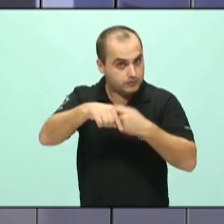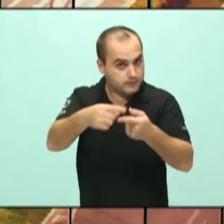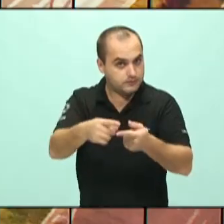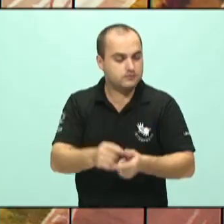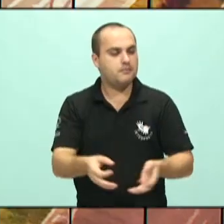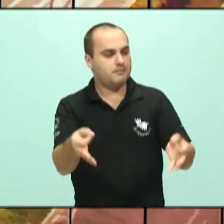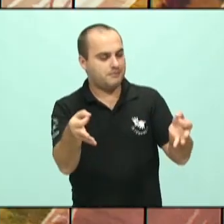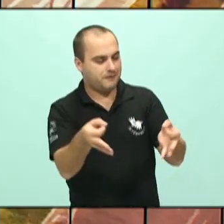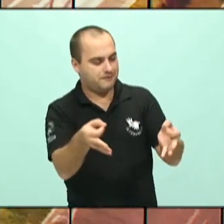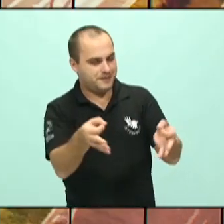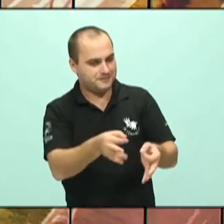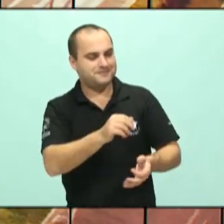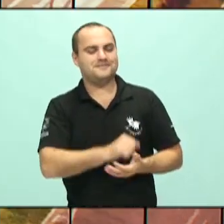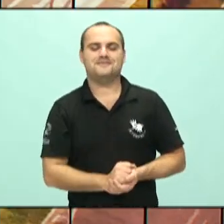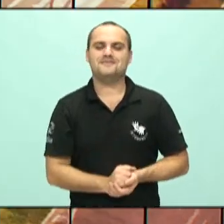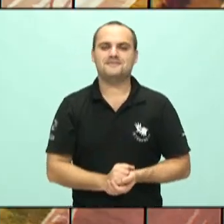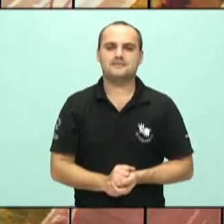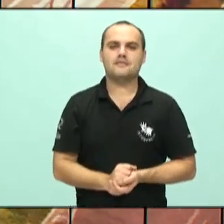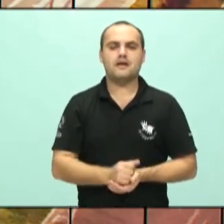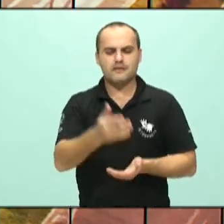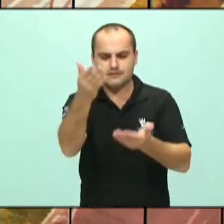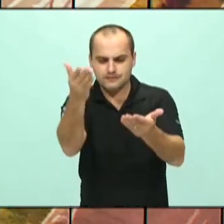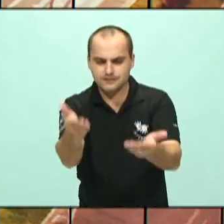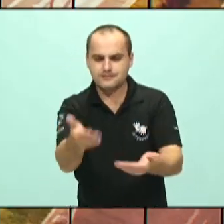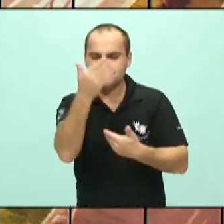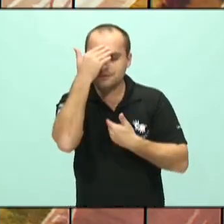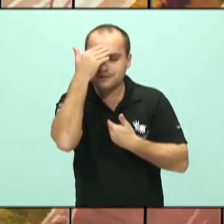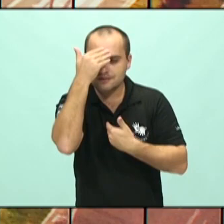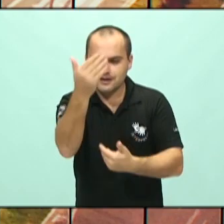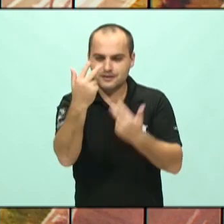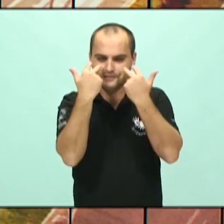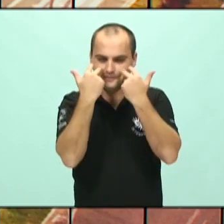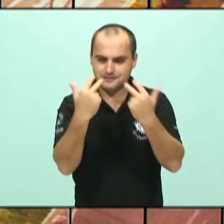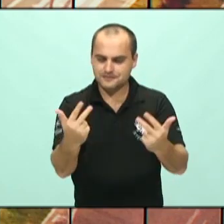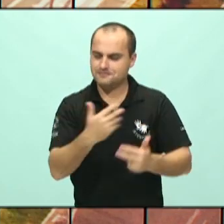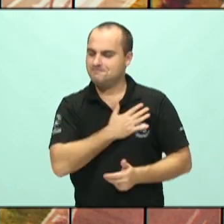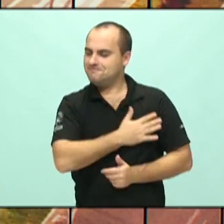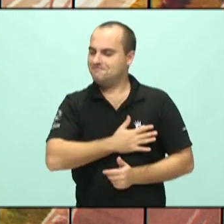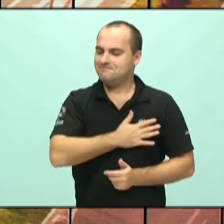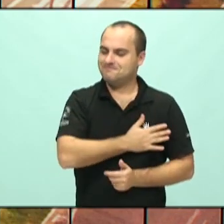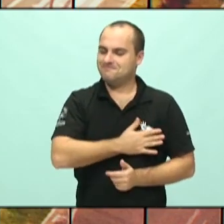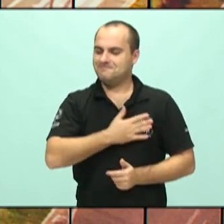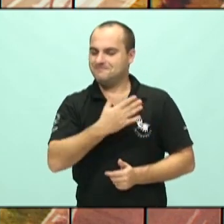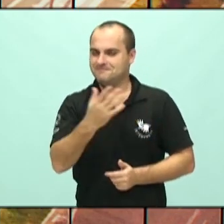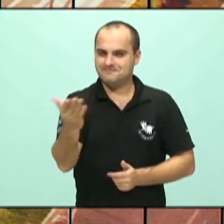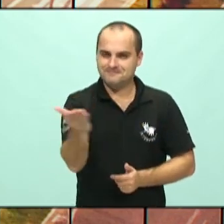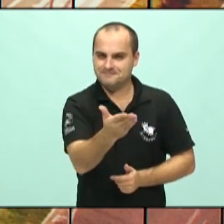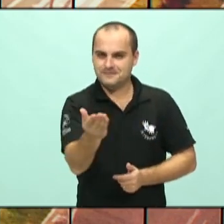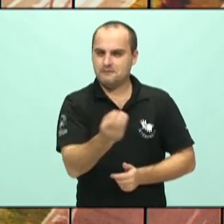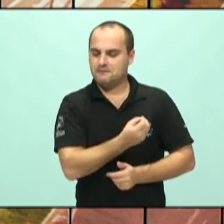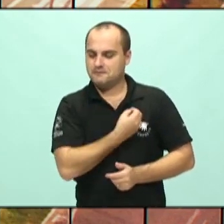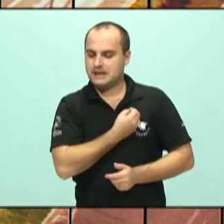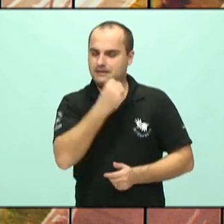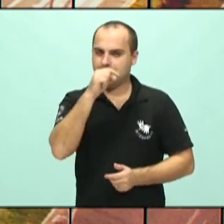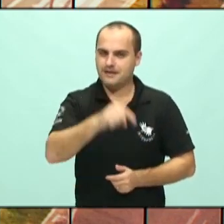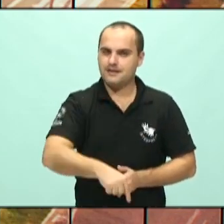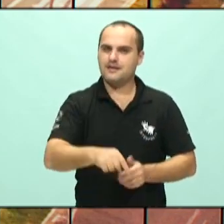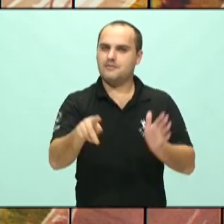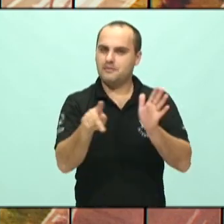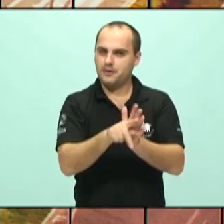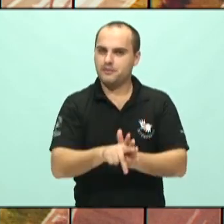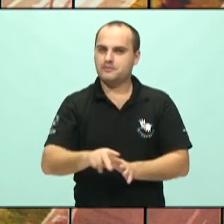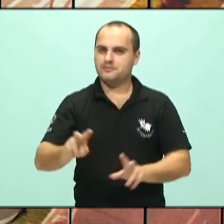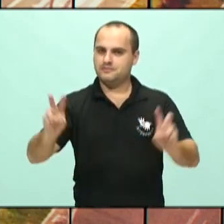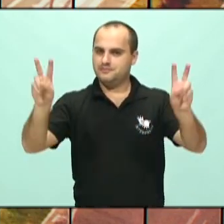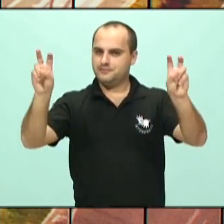sim. Perfeito. Claro que sim. Ao senhor e à senhora, muito obrigado pela companhia. É um prazer tê-los conosco aqui no nosso programa